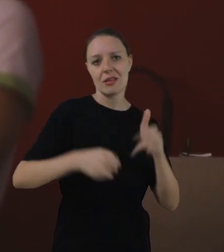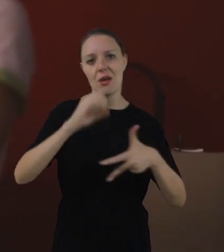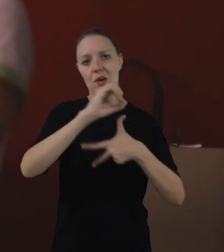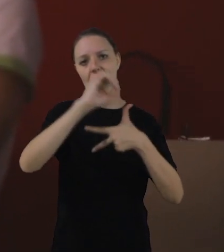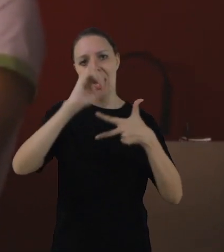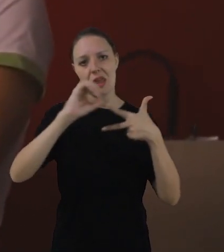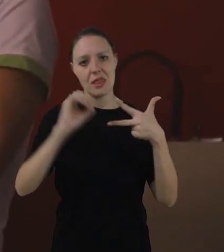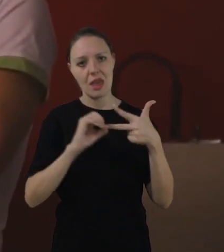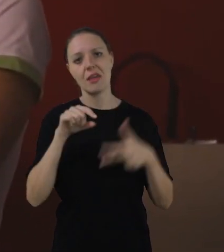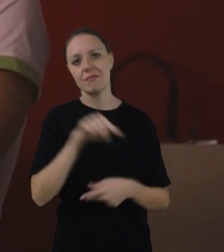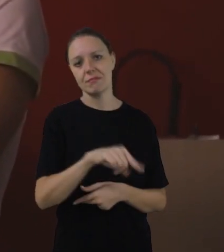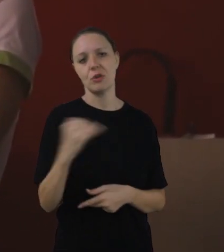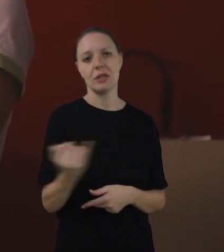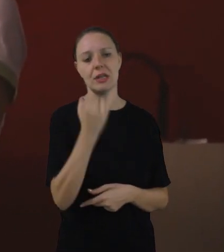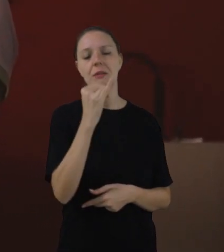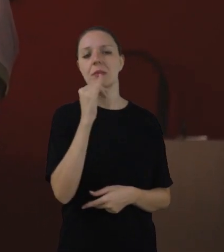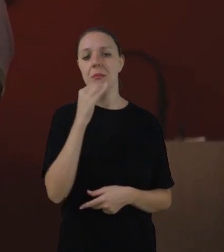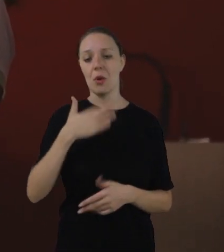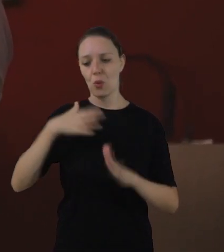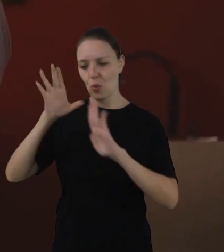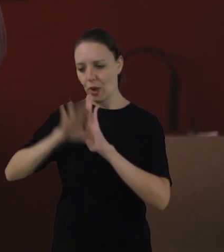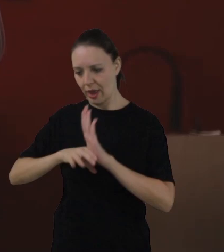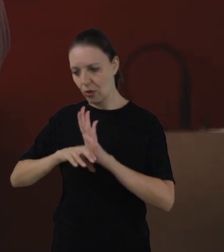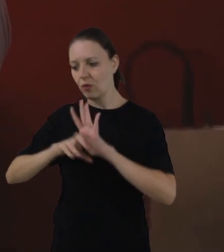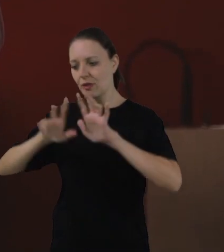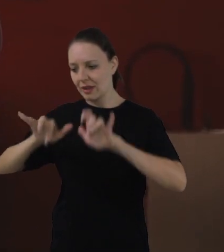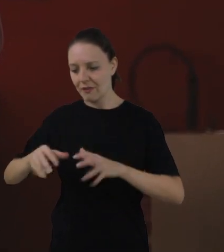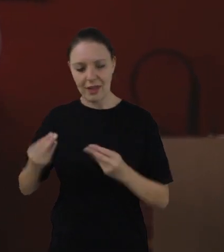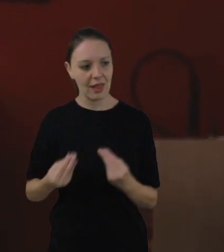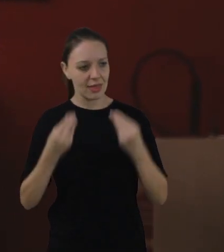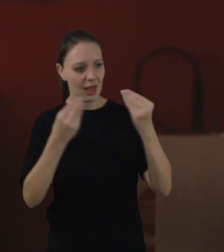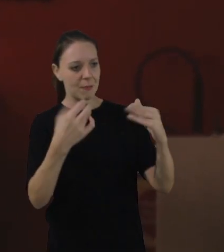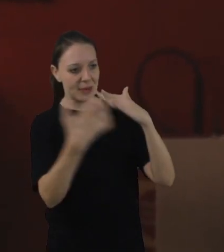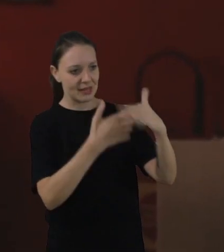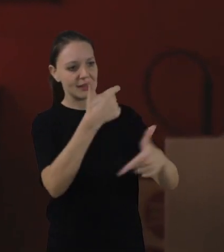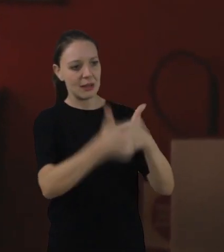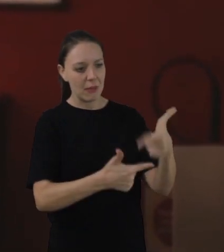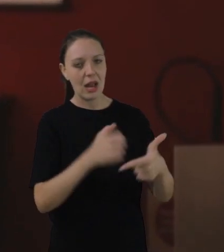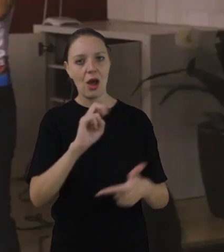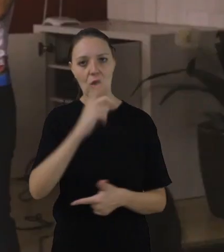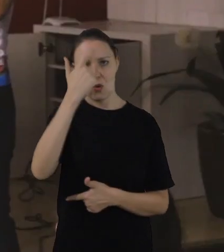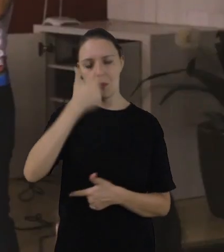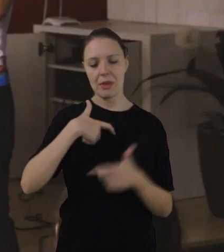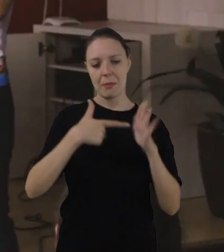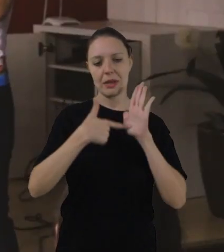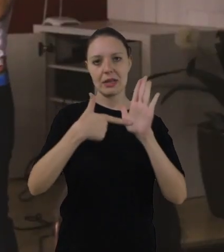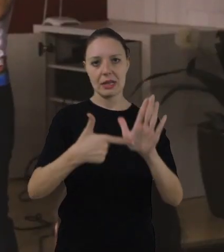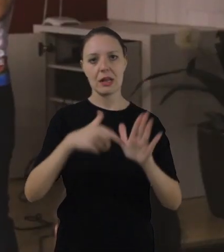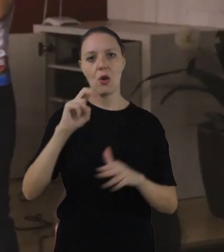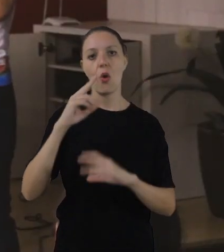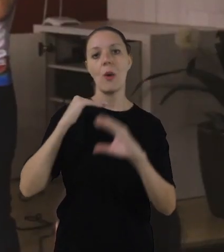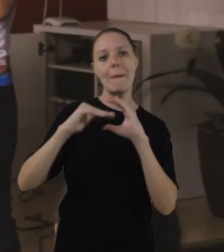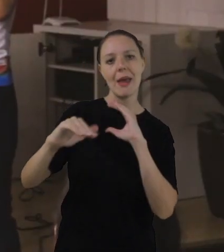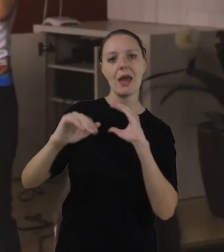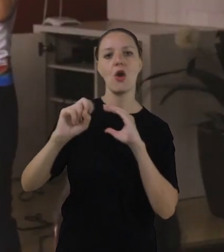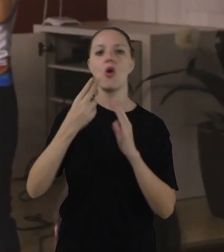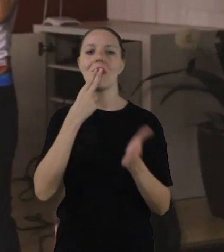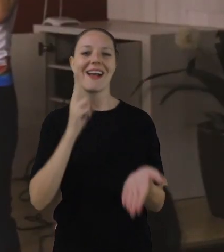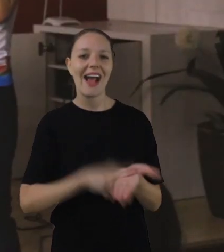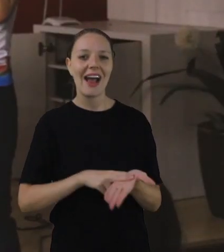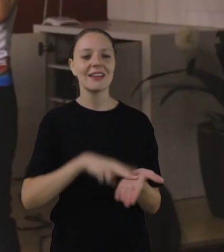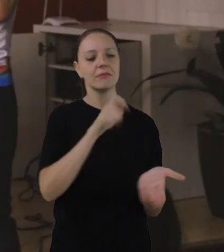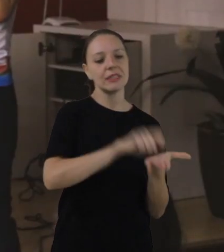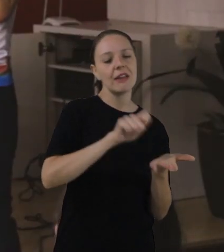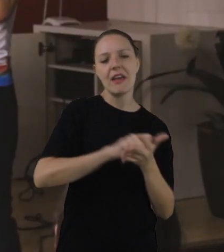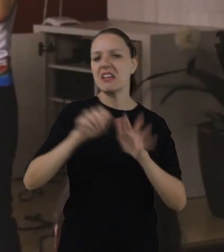o currículo que vai para a empresa que você vai trabalhar, uma apresentação pessoal, um e-mail, uma carta, o legado